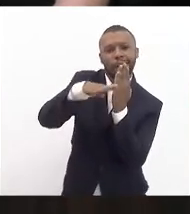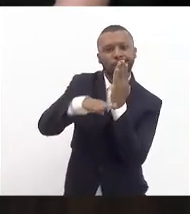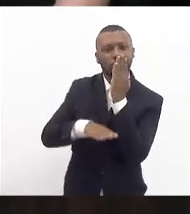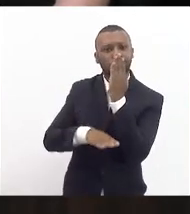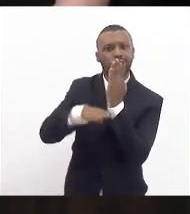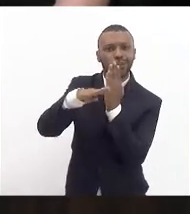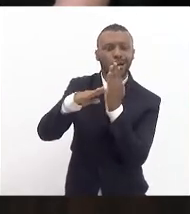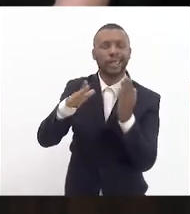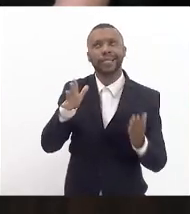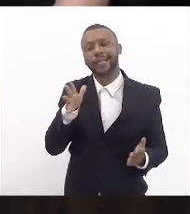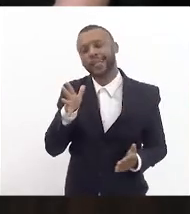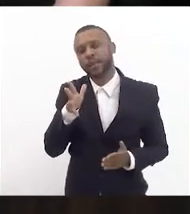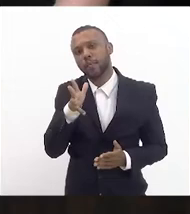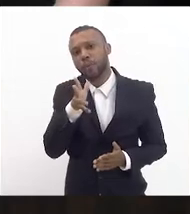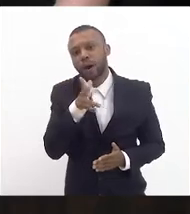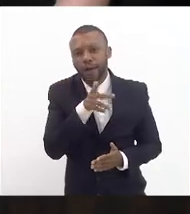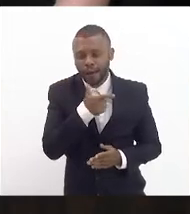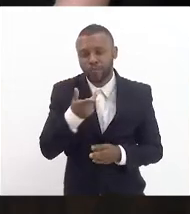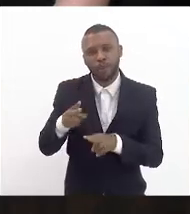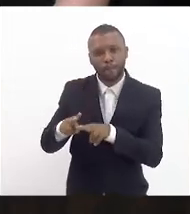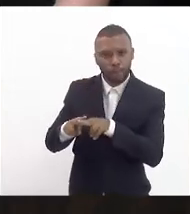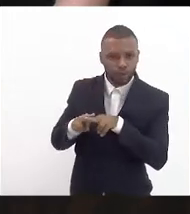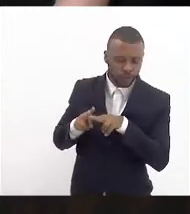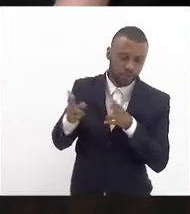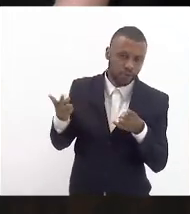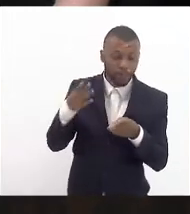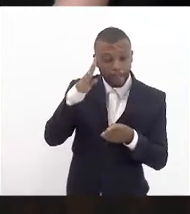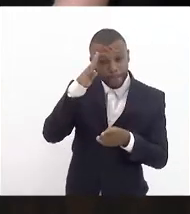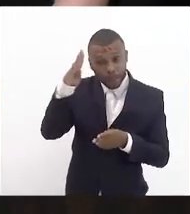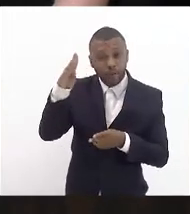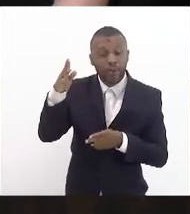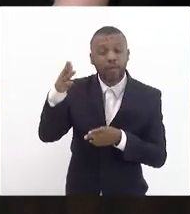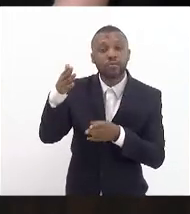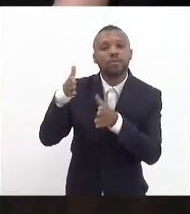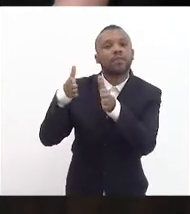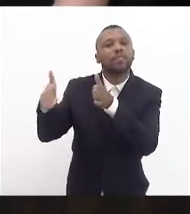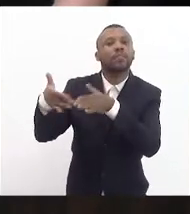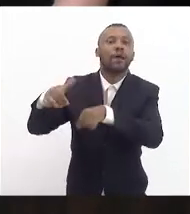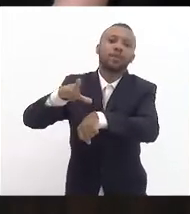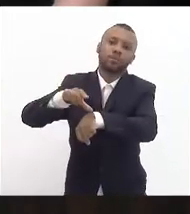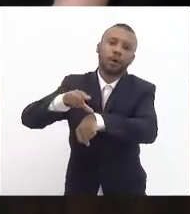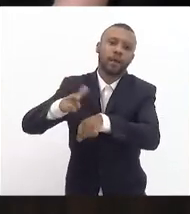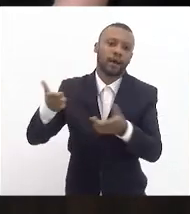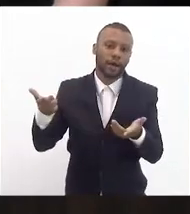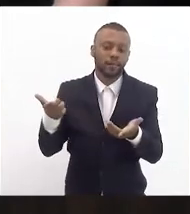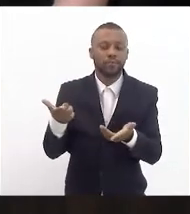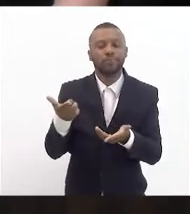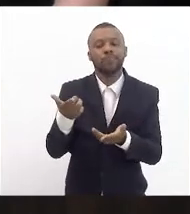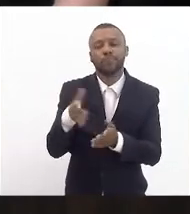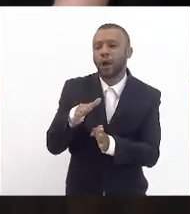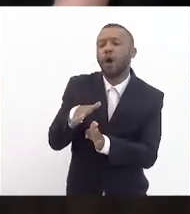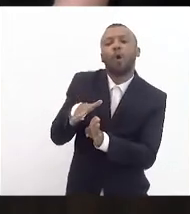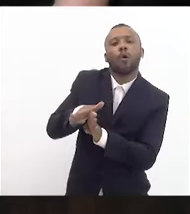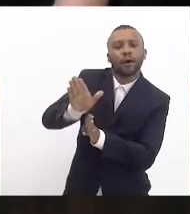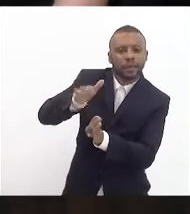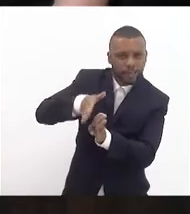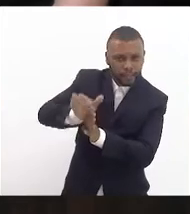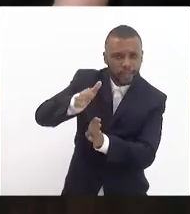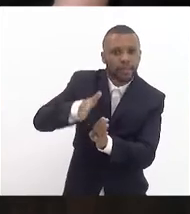está demorado por isso, principalmente nesses horários. Já recomendei